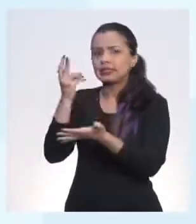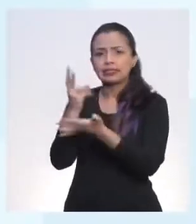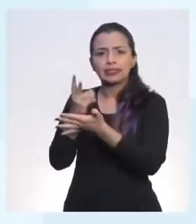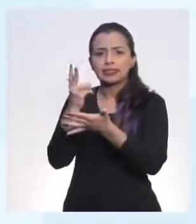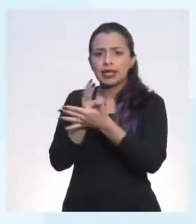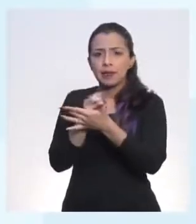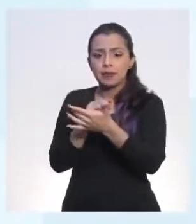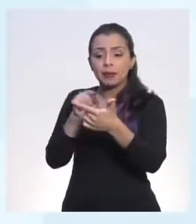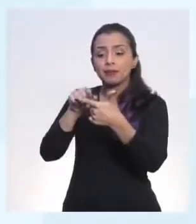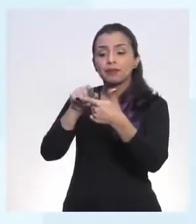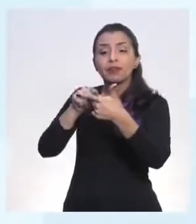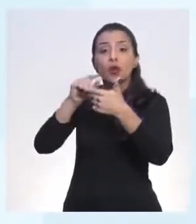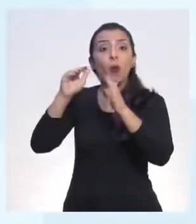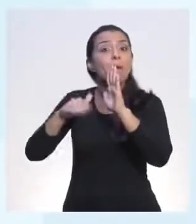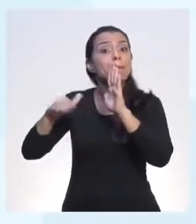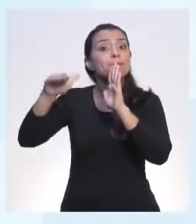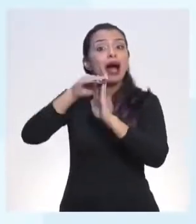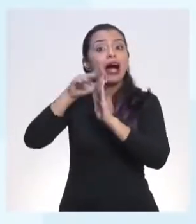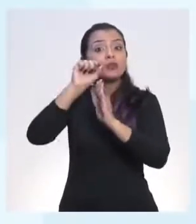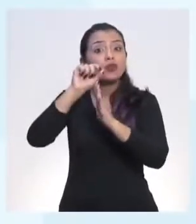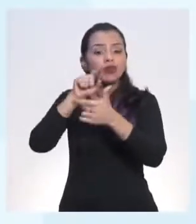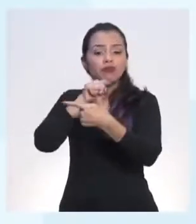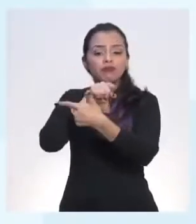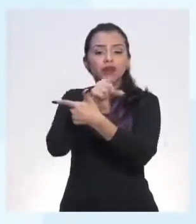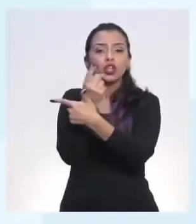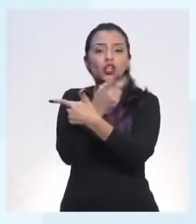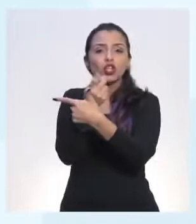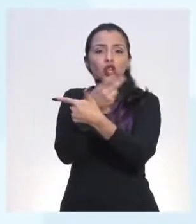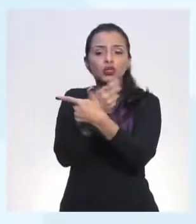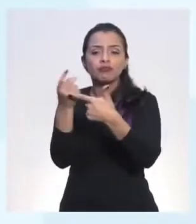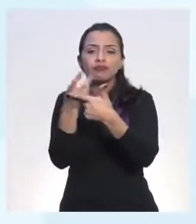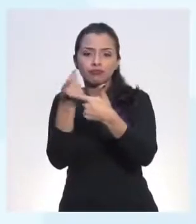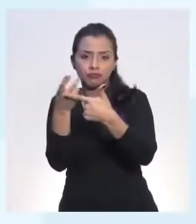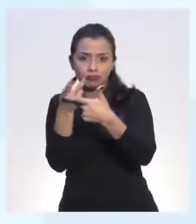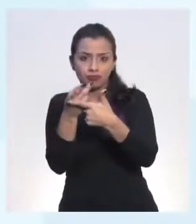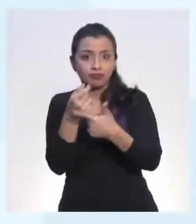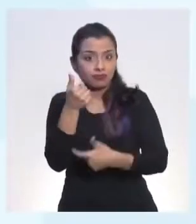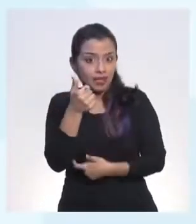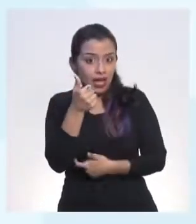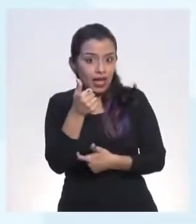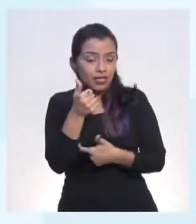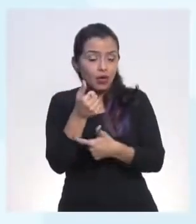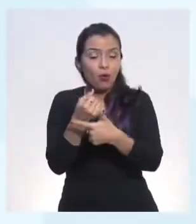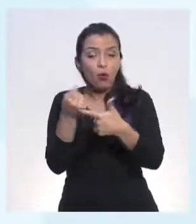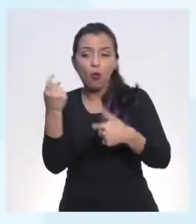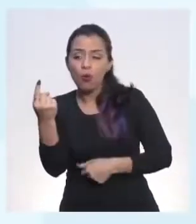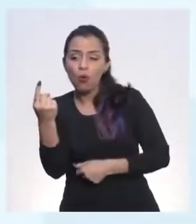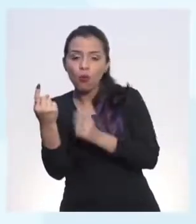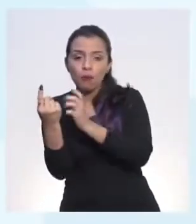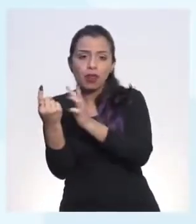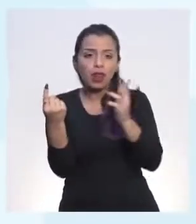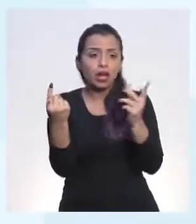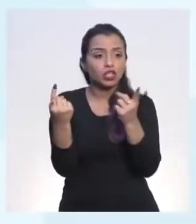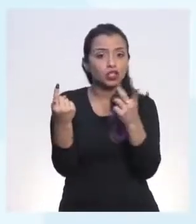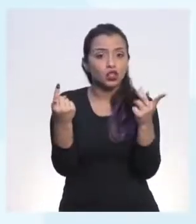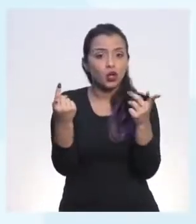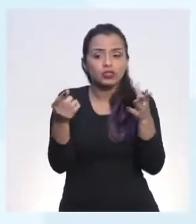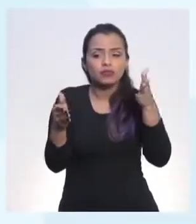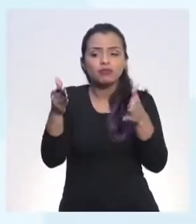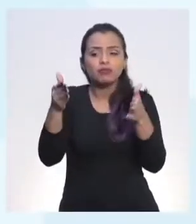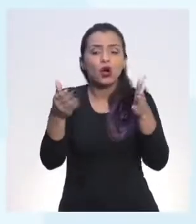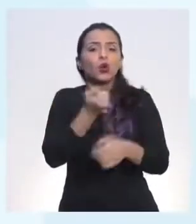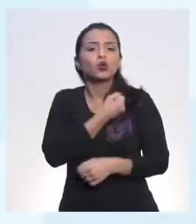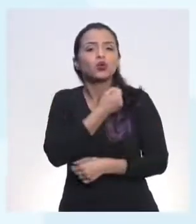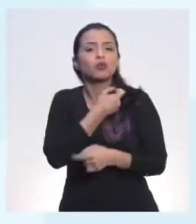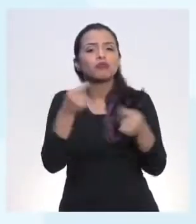o máximo será o 12. Isso. Então eu quero, digamos assim, no intervalo, né? Entre 1 e 12